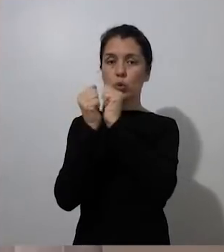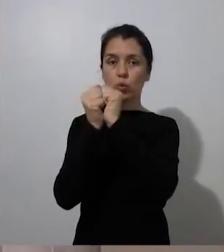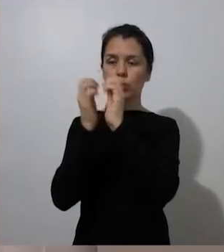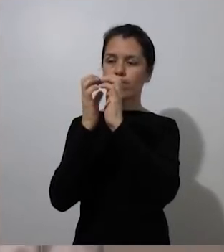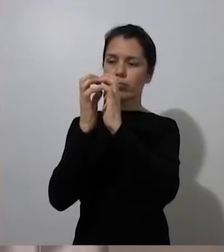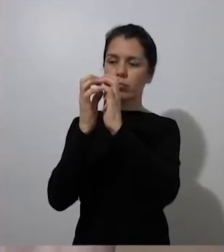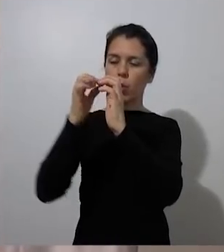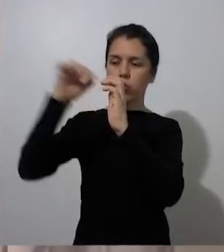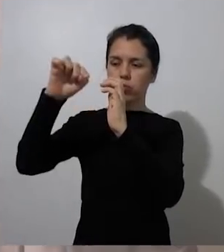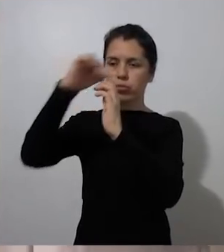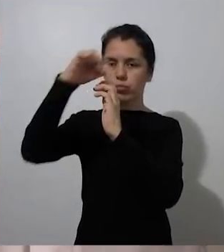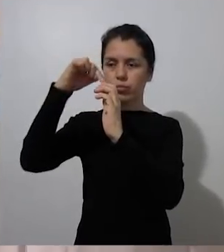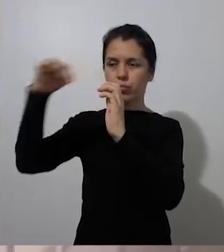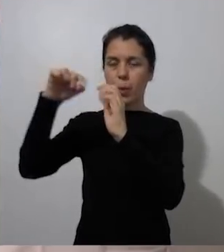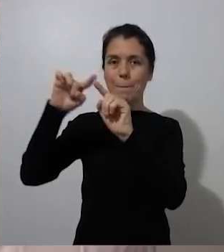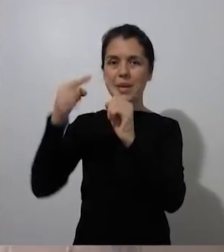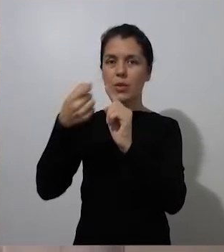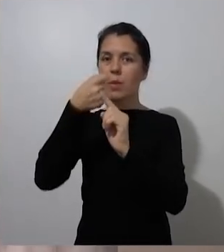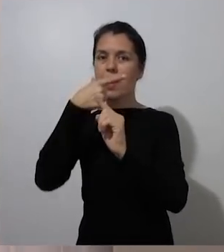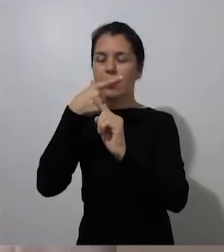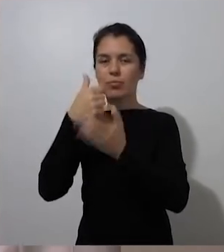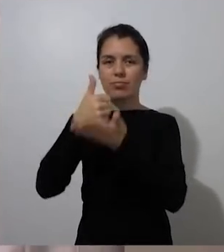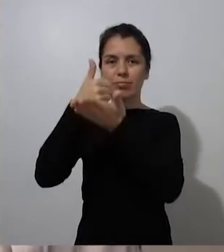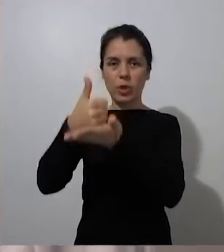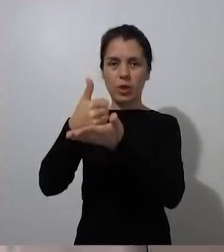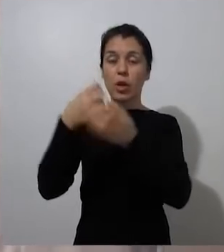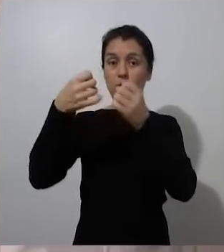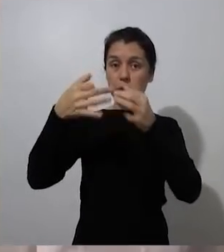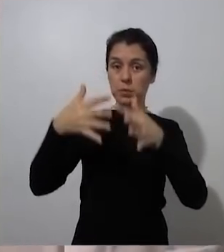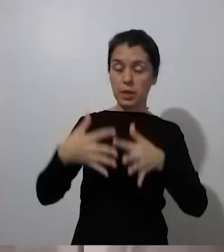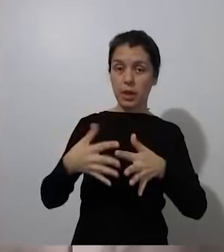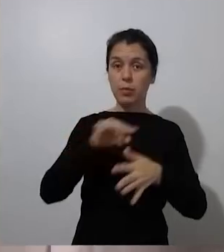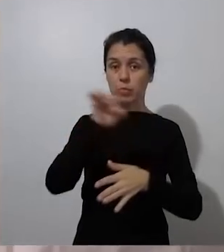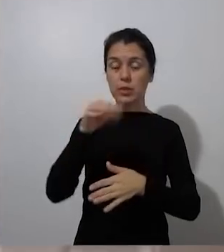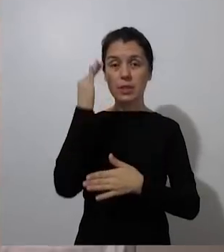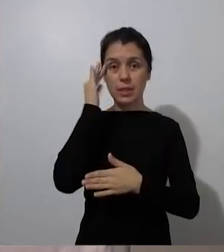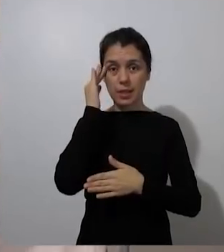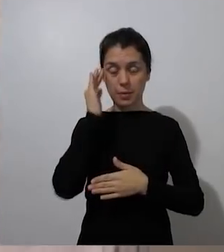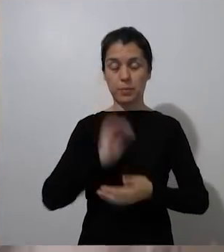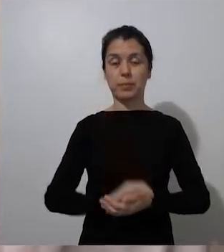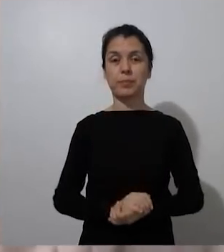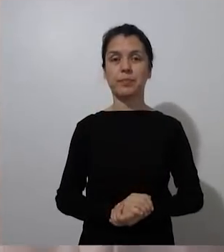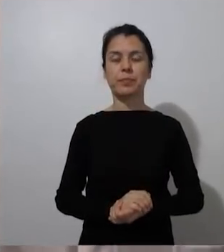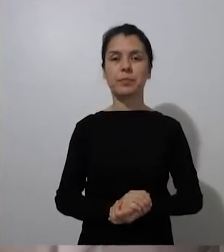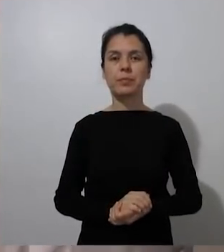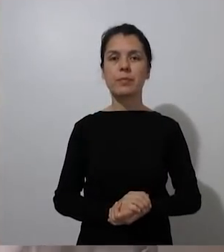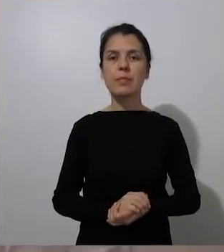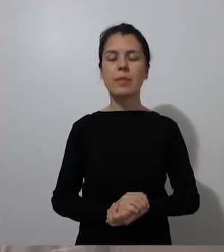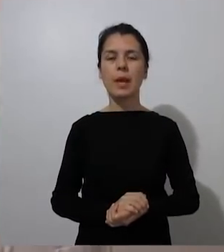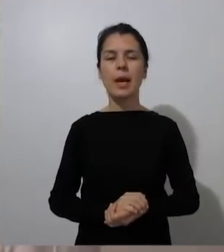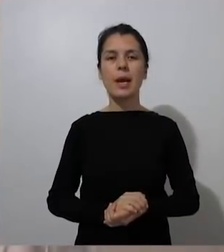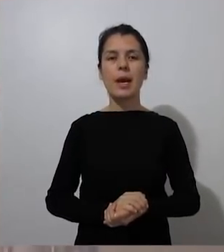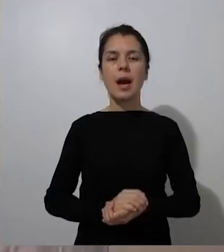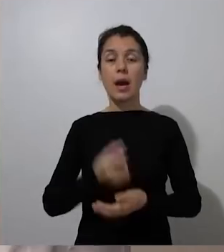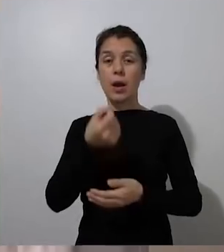fosse um neurotransmissor, mas na realidade é a medicação que vai fazer esse papel. Já irei explicar muito facilmente isso. Mas para entender